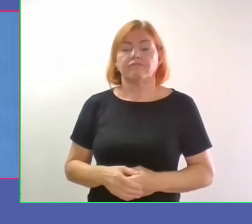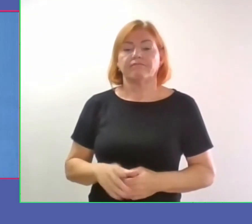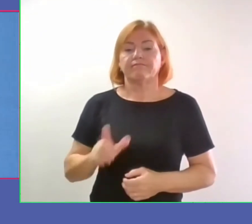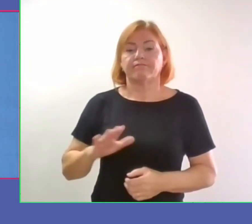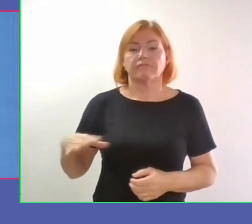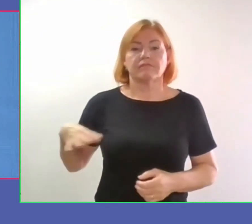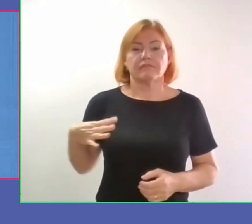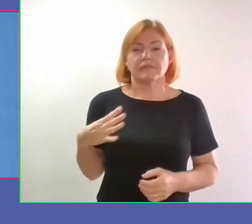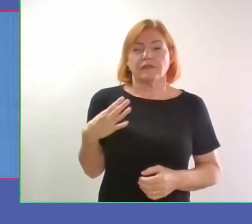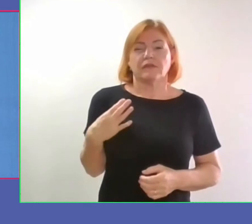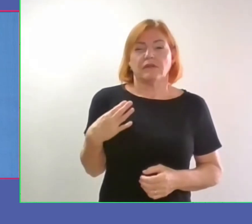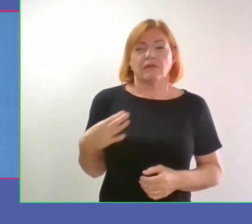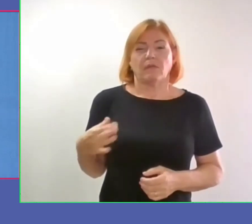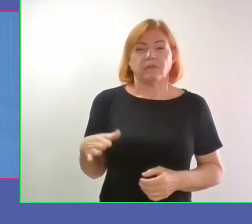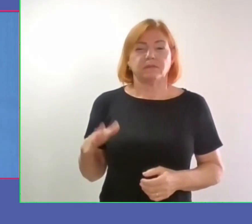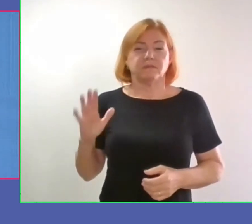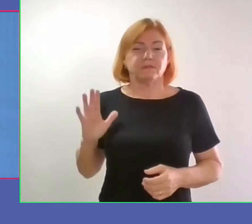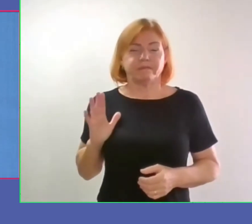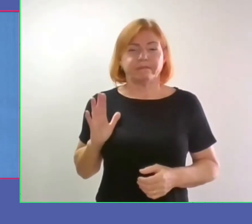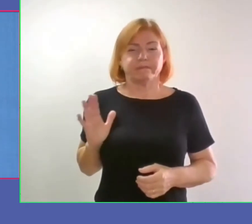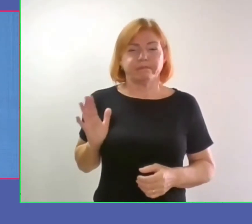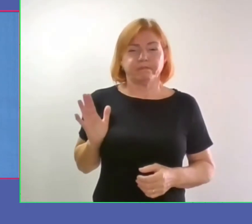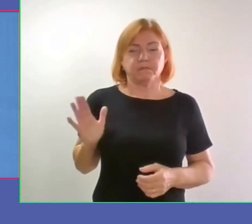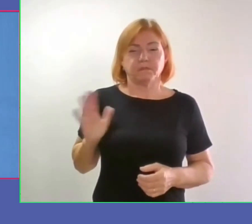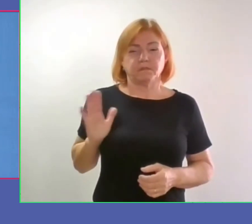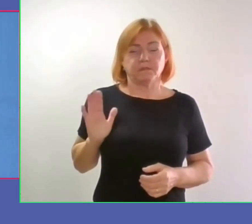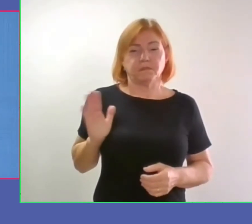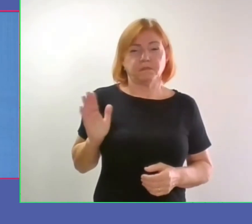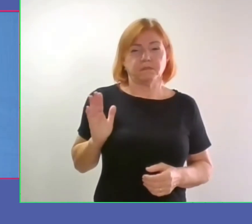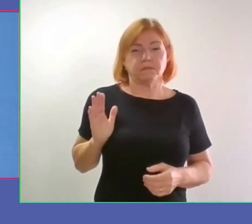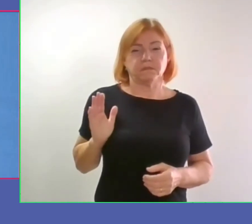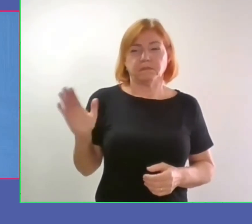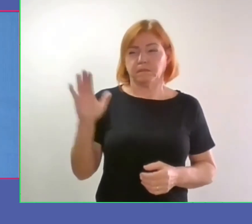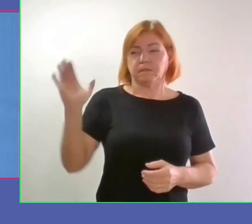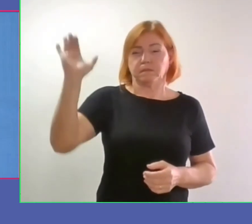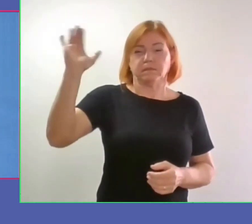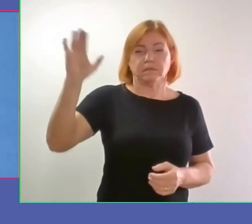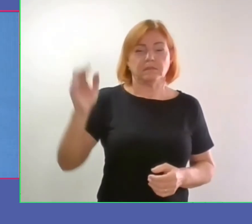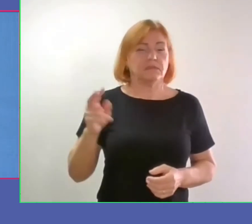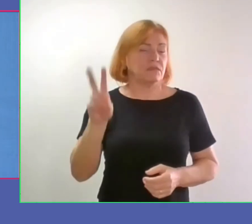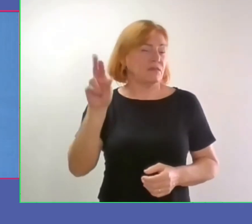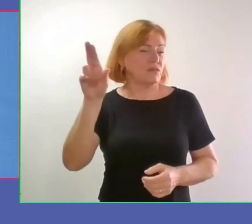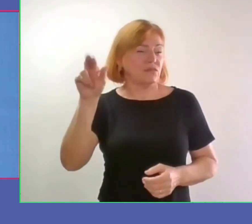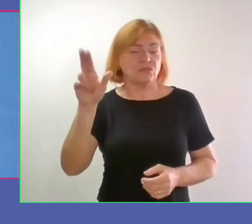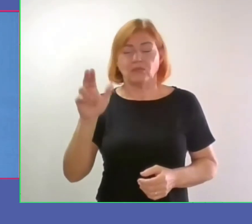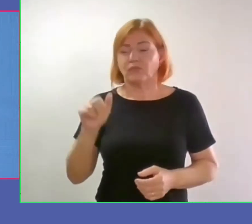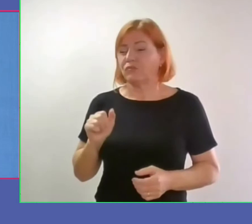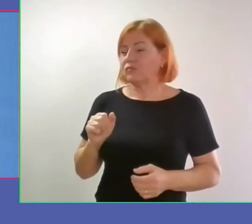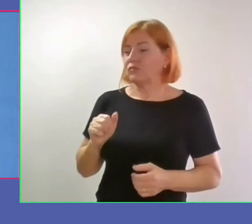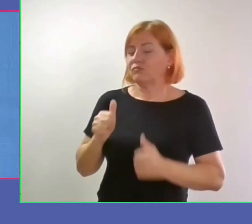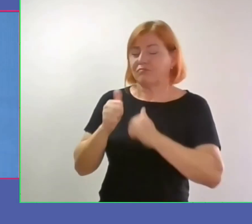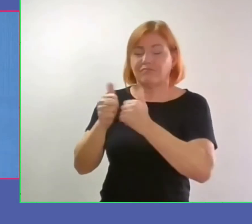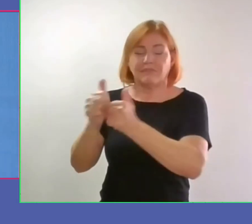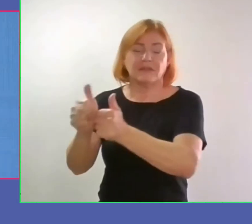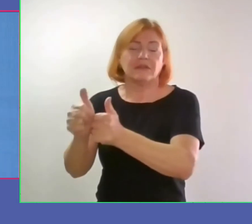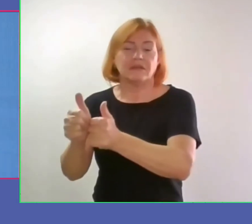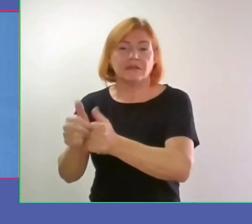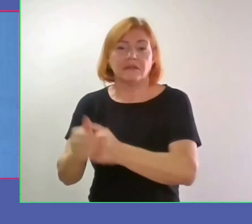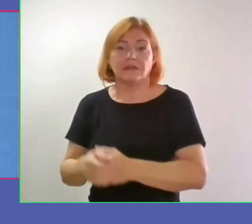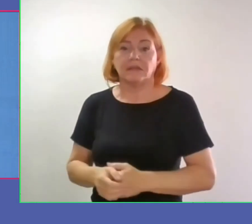ser simples, deixar de amar a palavra com reverência e deixar de seguir o